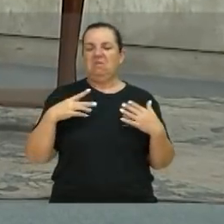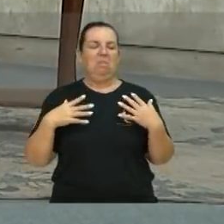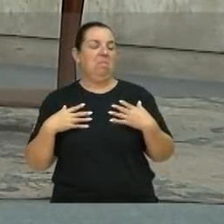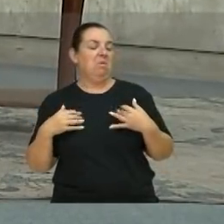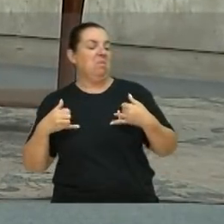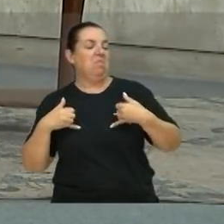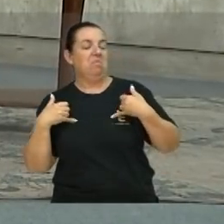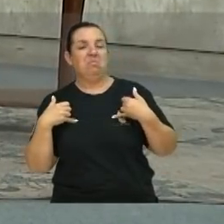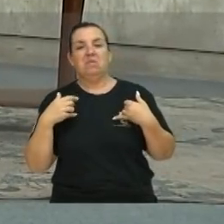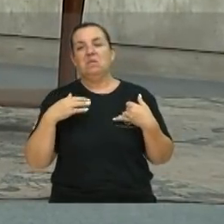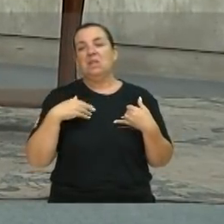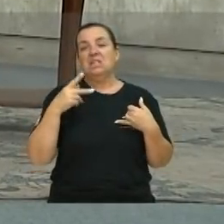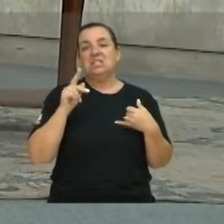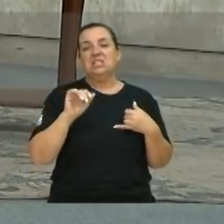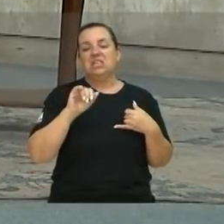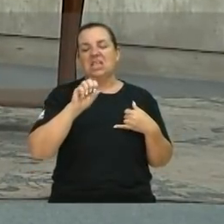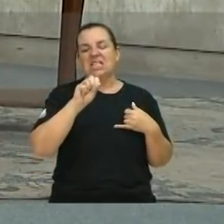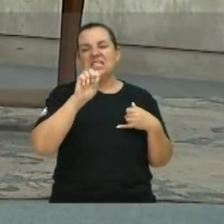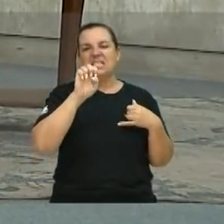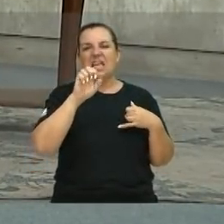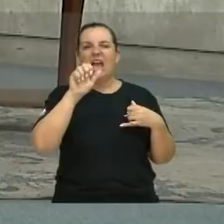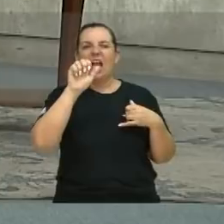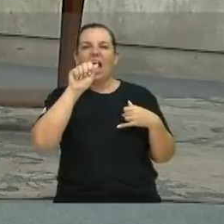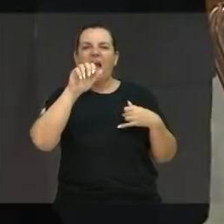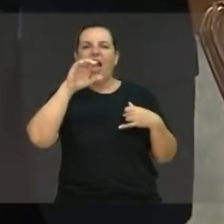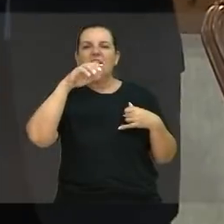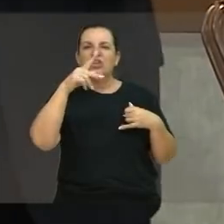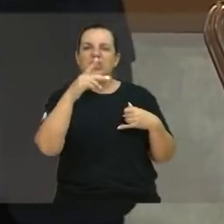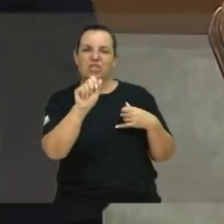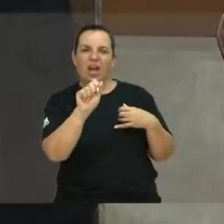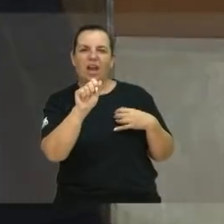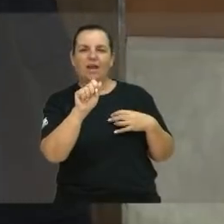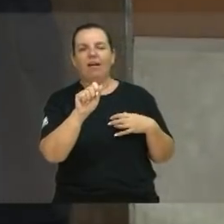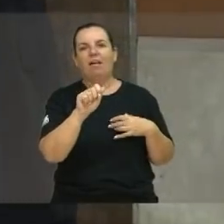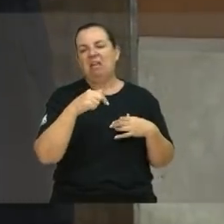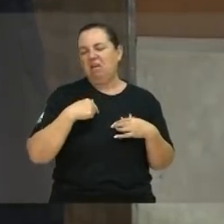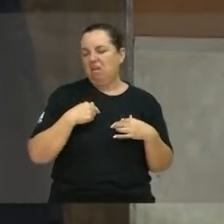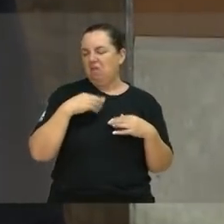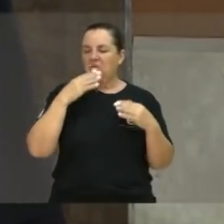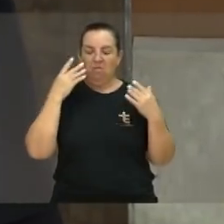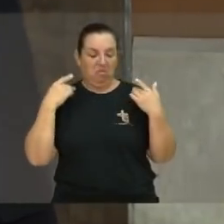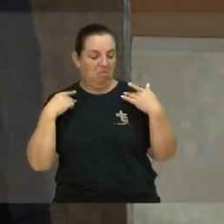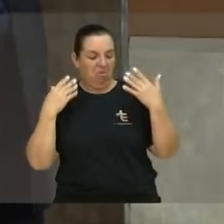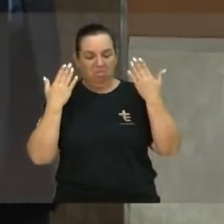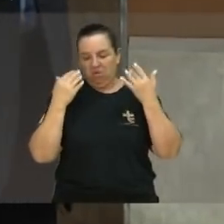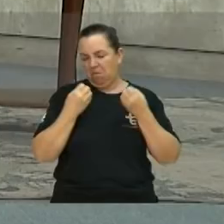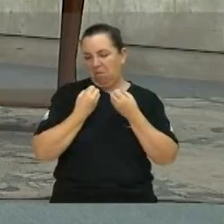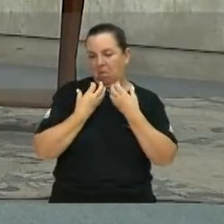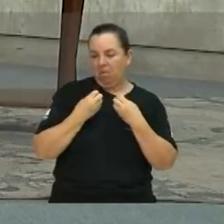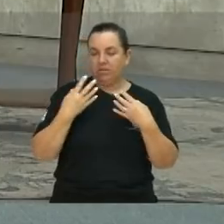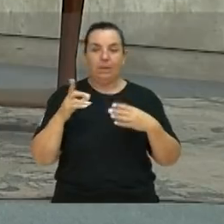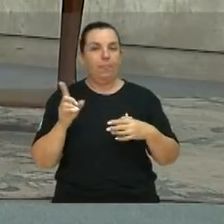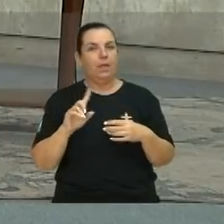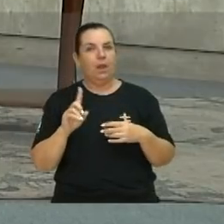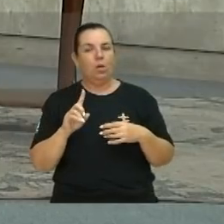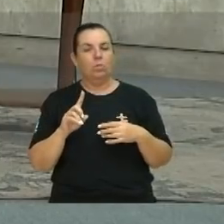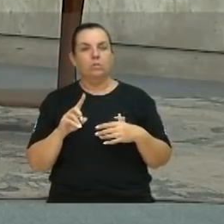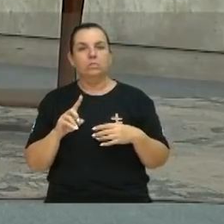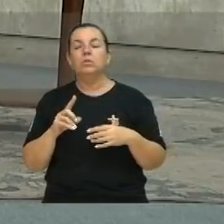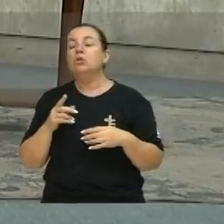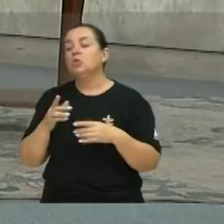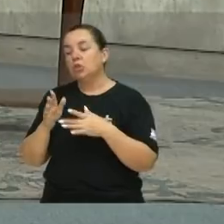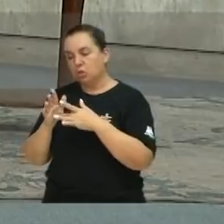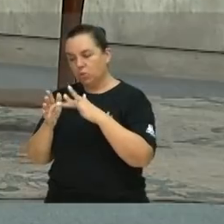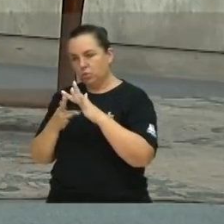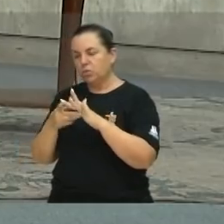é não é assim que você fala ordinariamente não não é isto que o evangelista que era apresentar de jesus